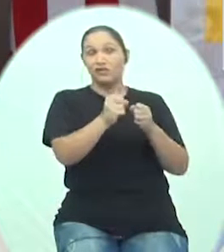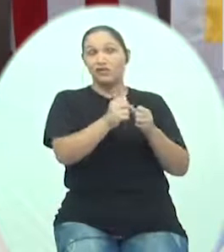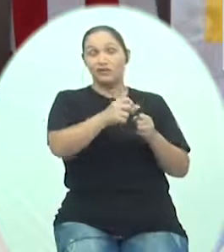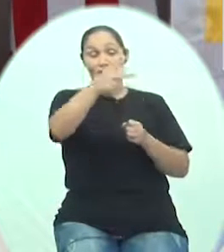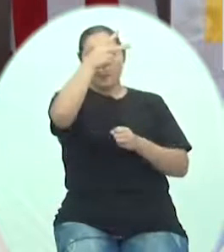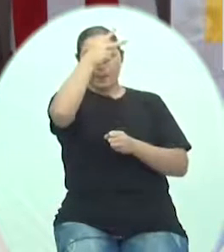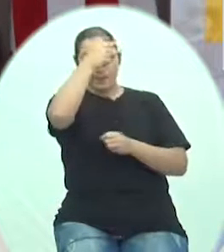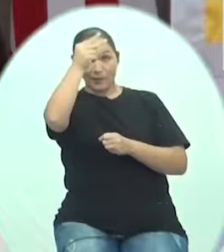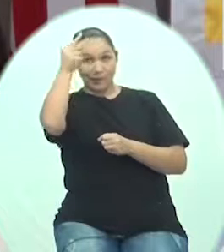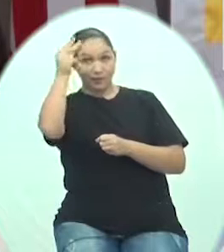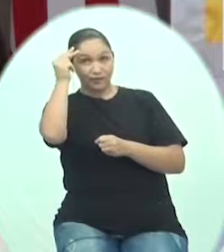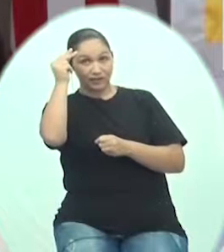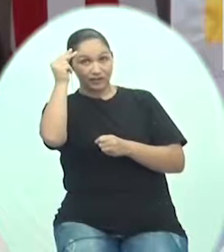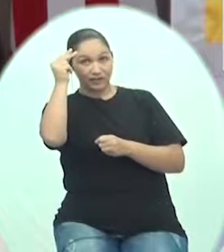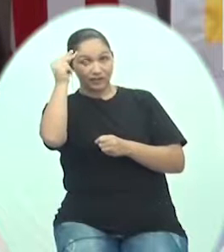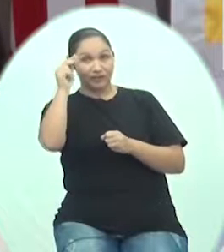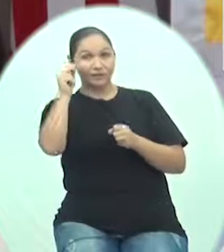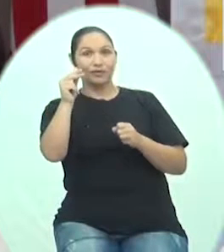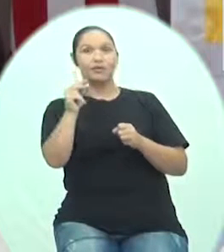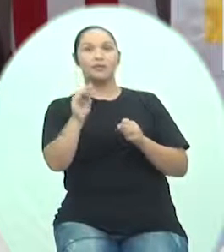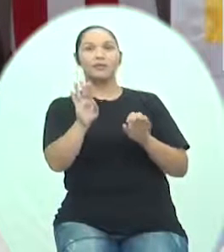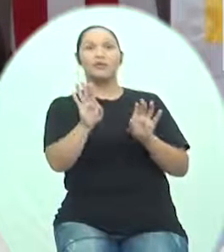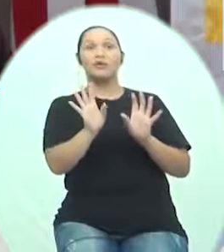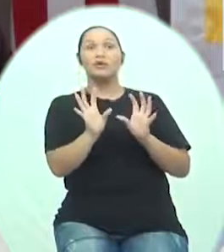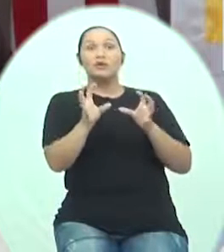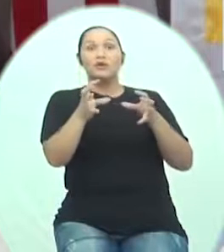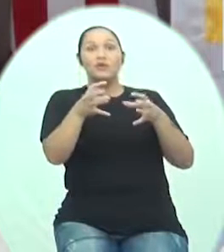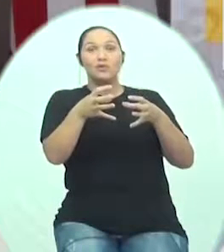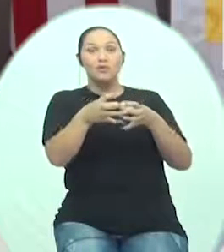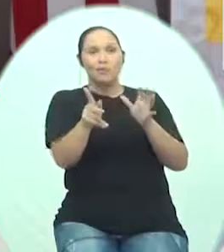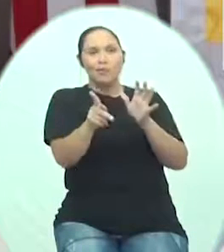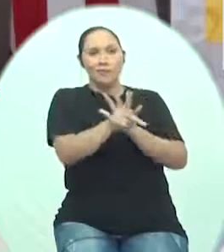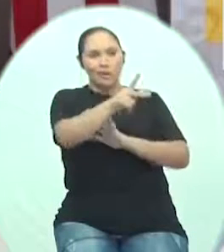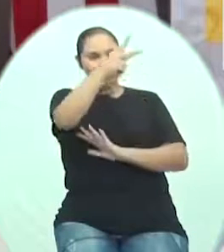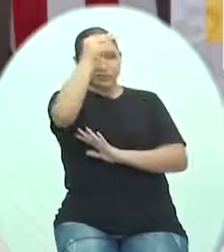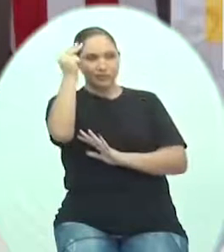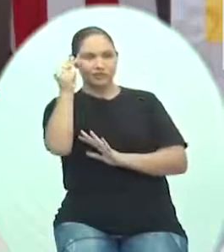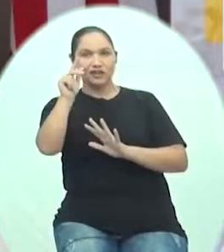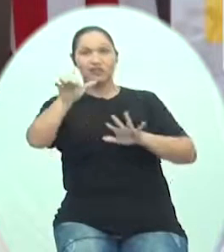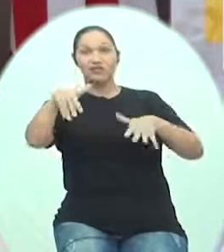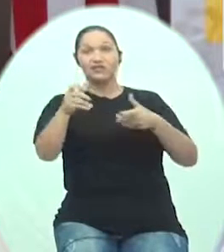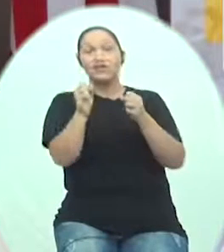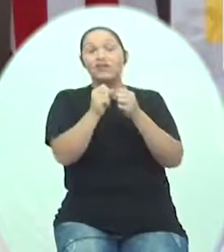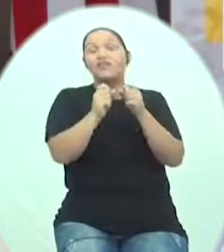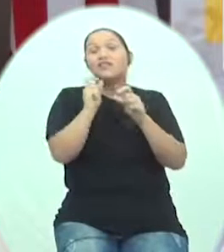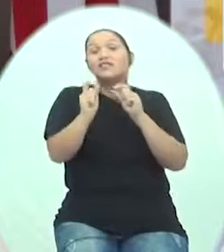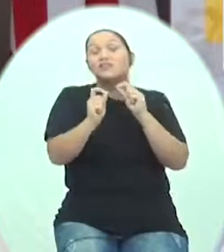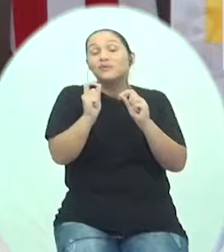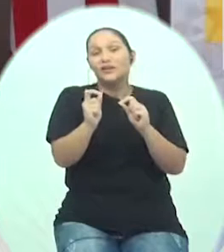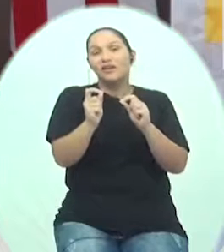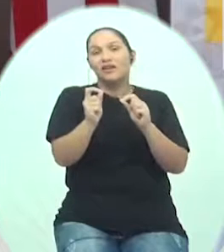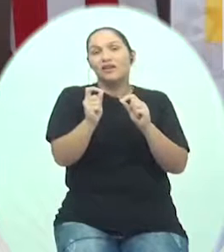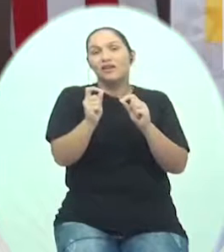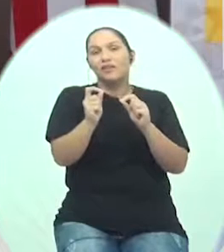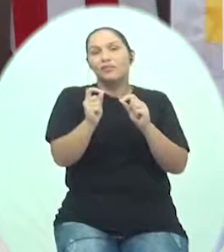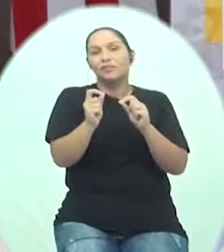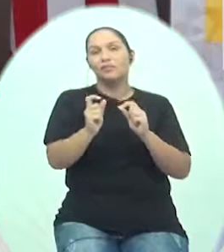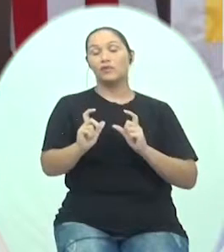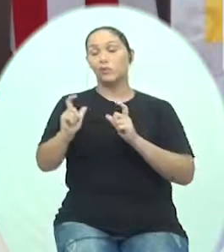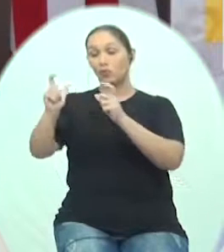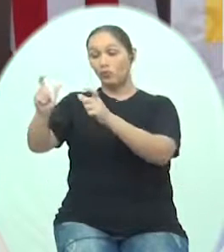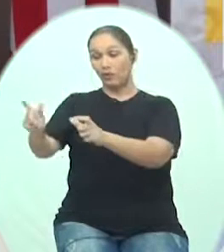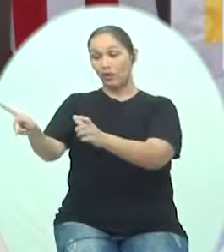Vereador zair esse local que por muito tempo abrigou ali uma